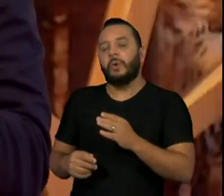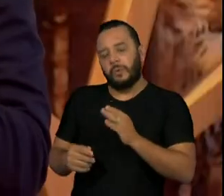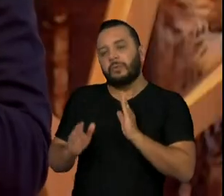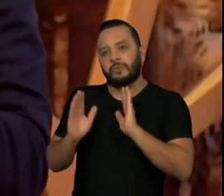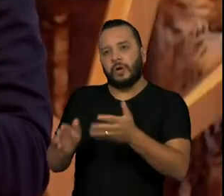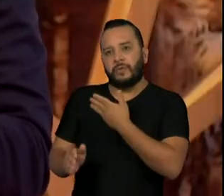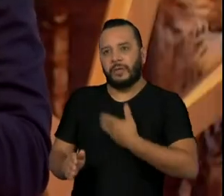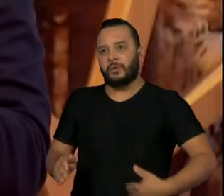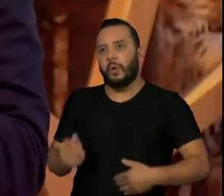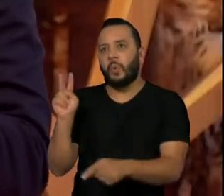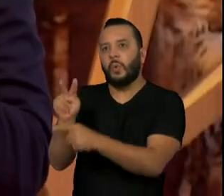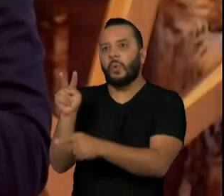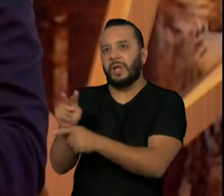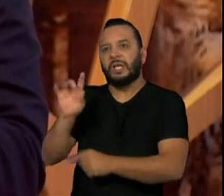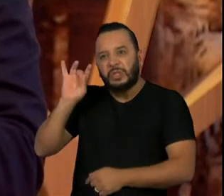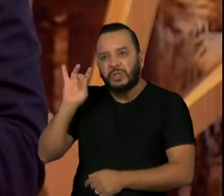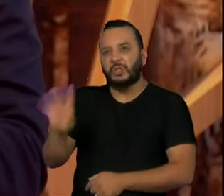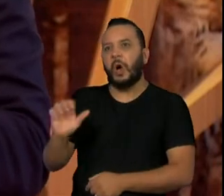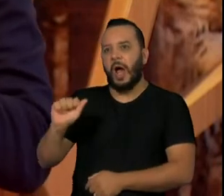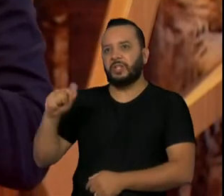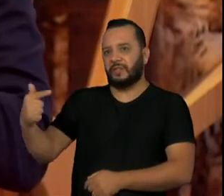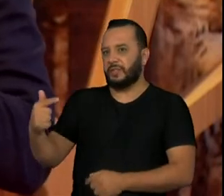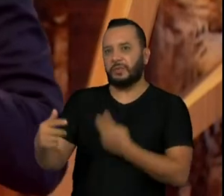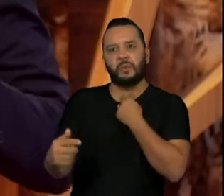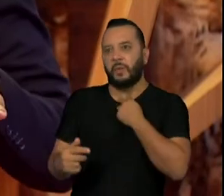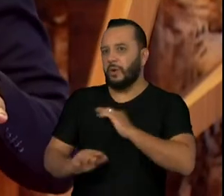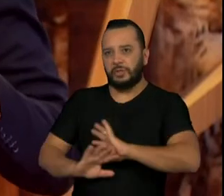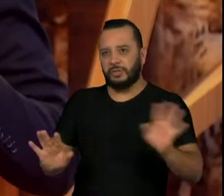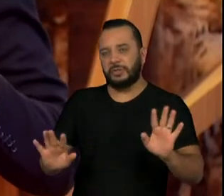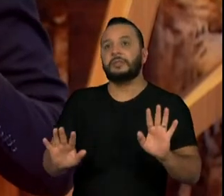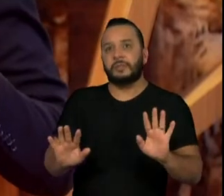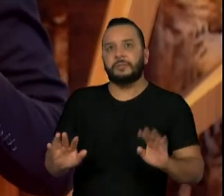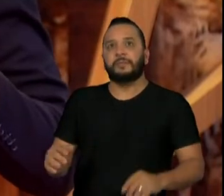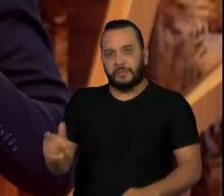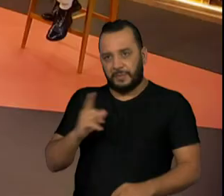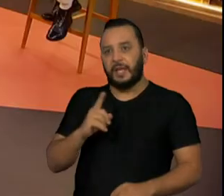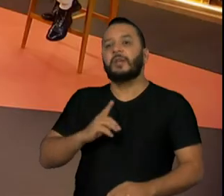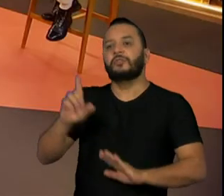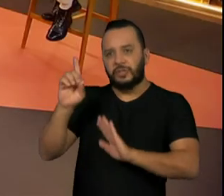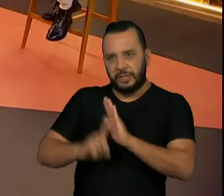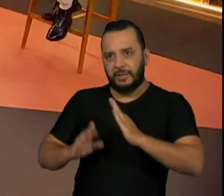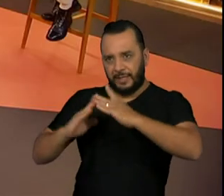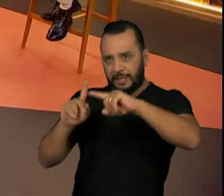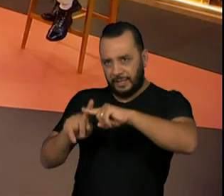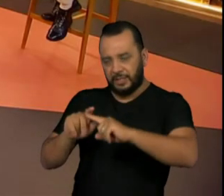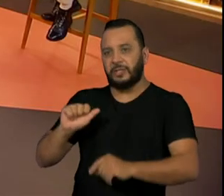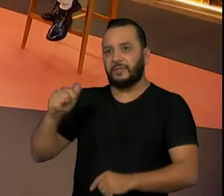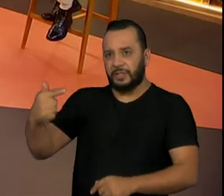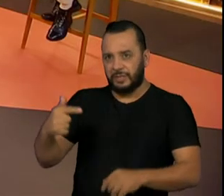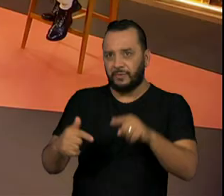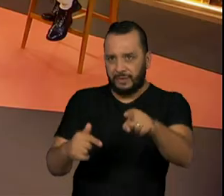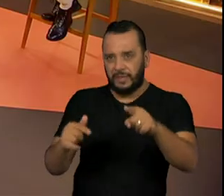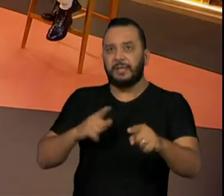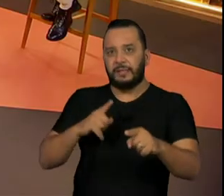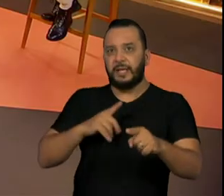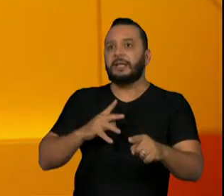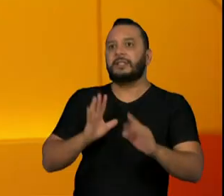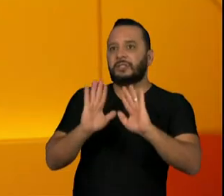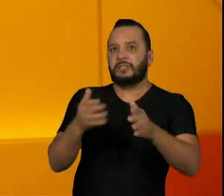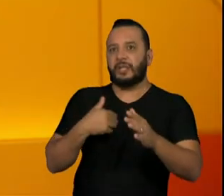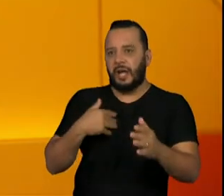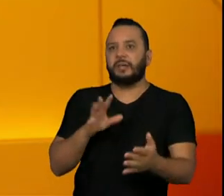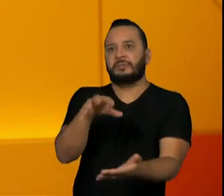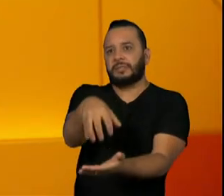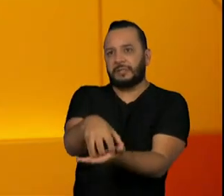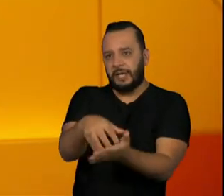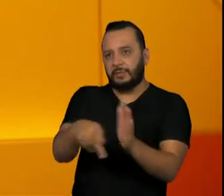adventistas. Eu quero que no bairro eu tenha tanto direito a ter uma igreja adventista como você tem direito a ter um centro espírita.